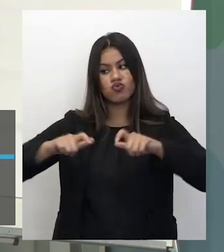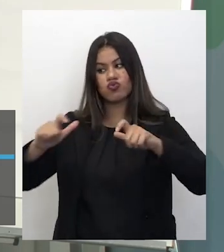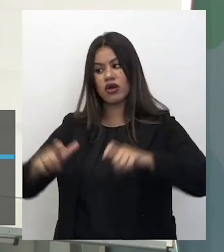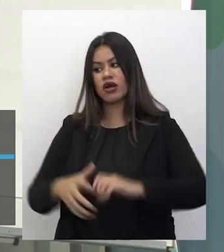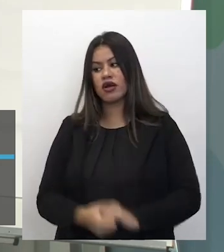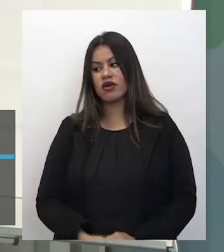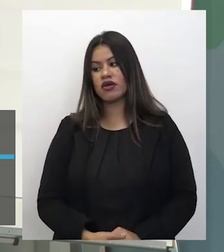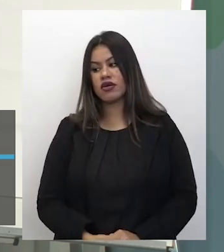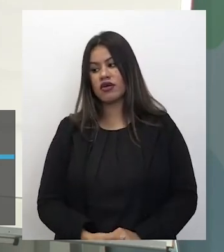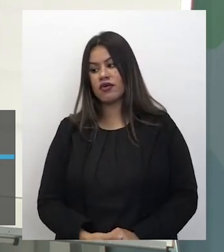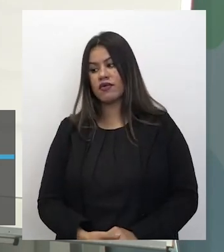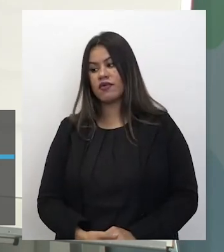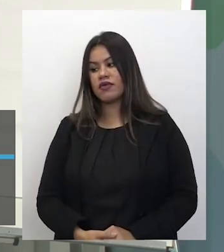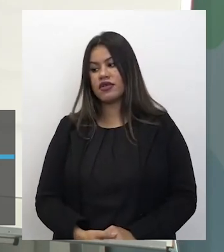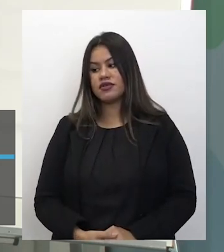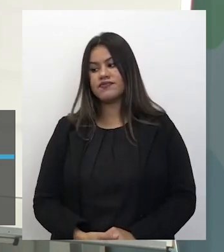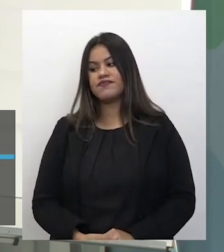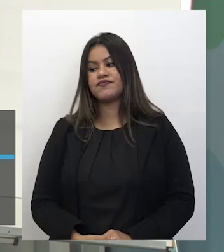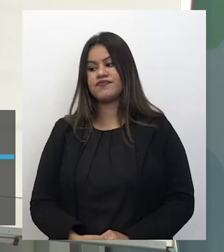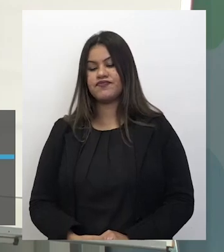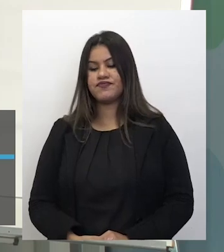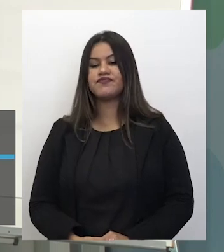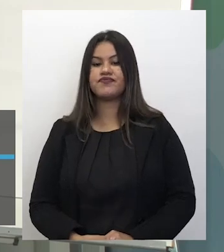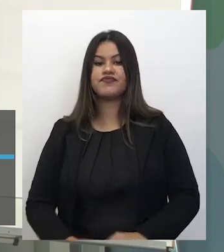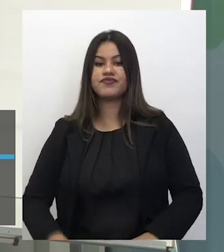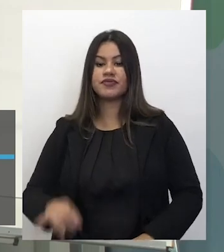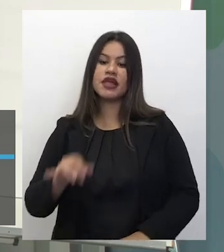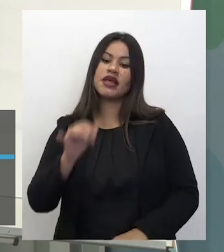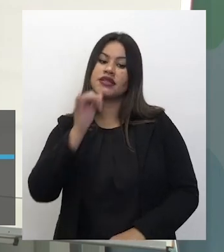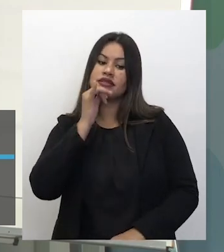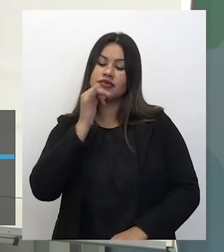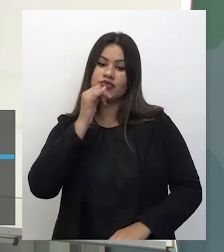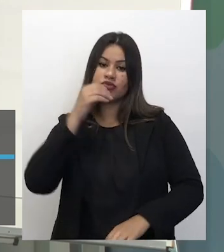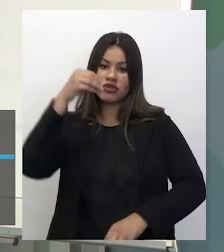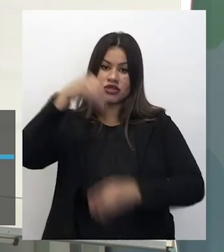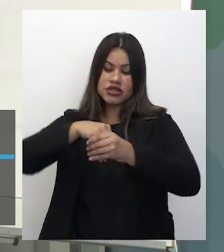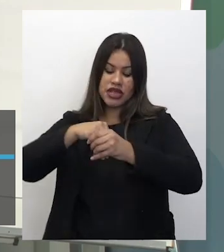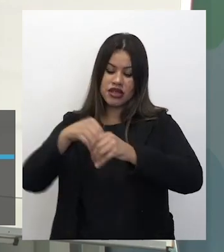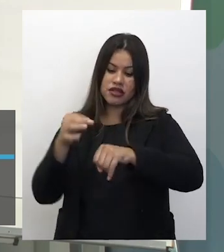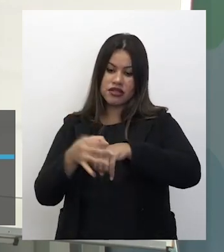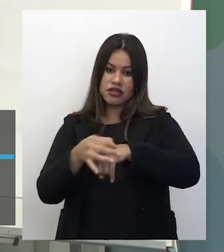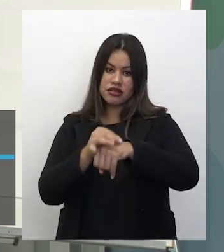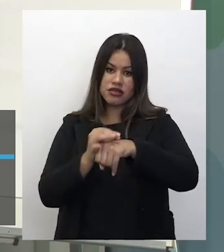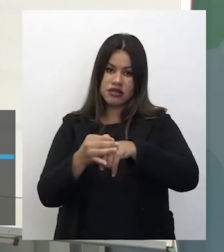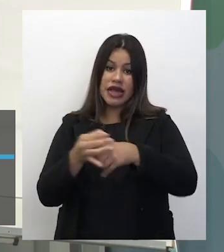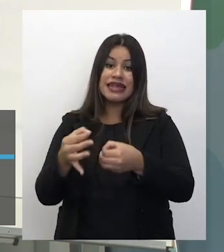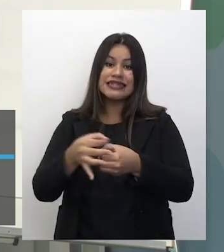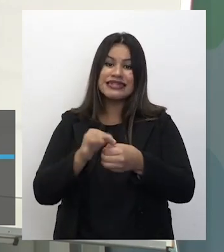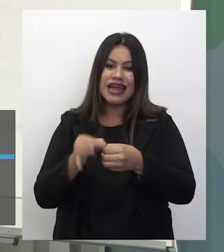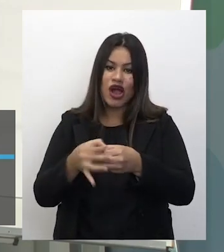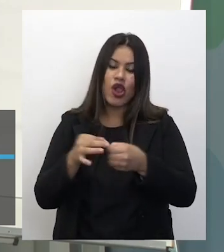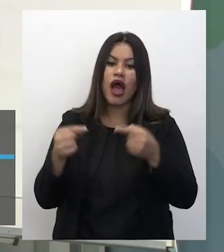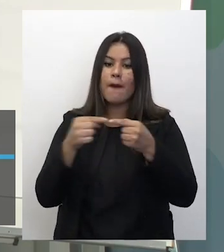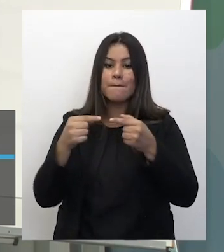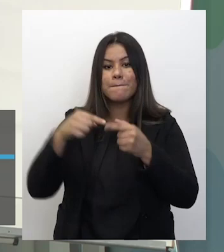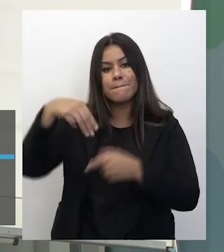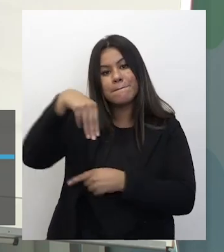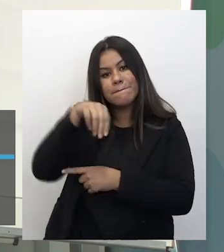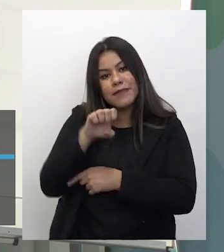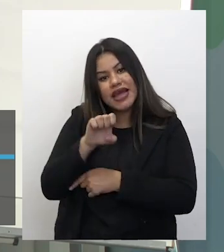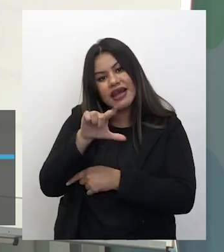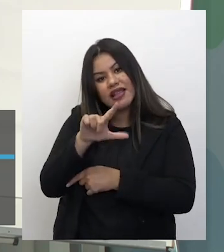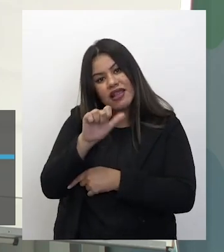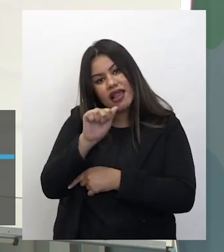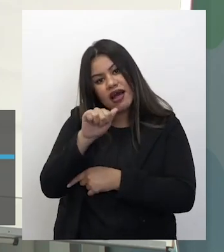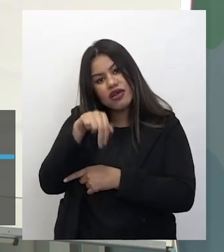viver, tá? Porque a gente tem na pele uma célula que chama melanócito. Esse melanócito ele vai produzir